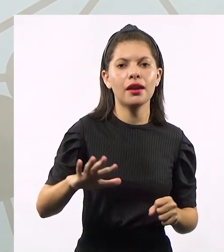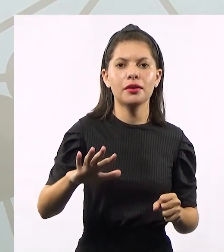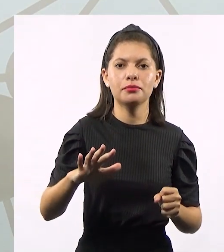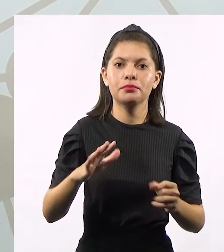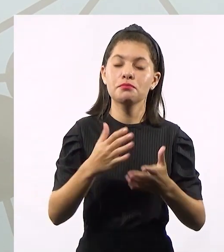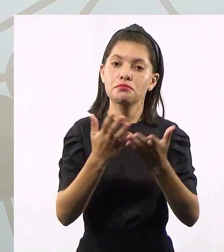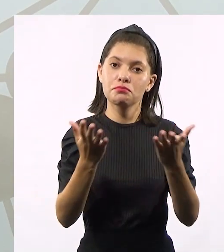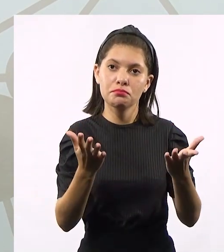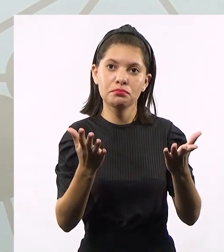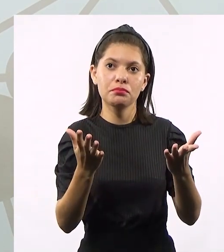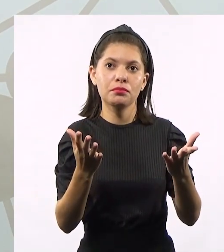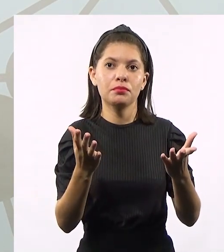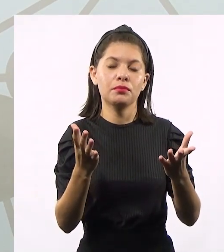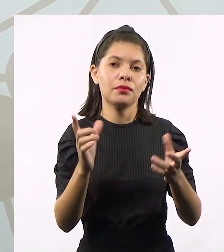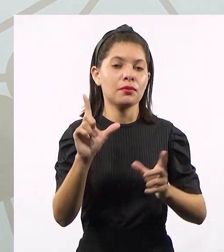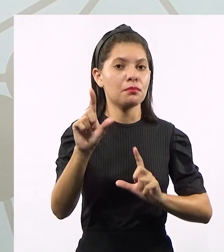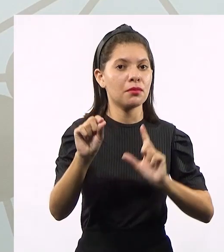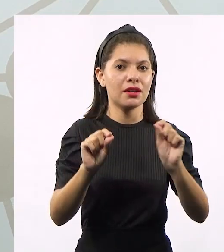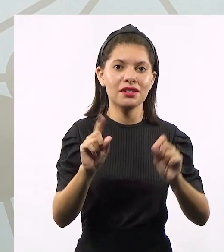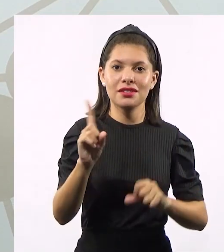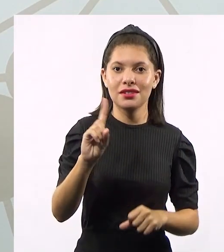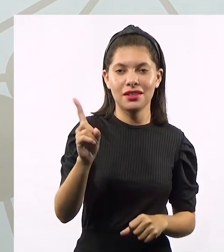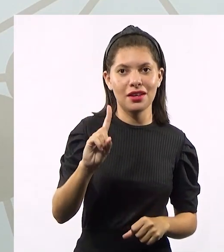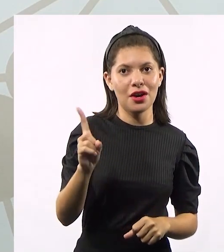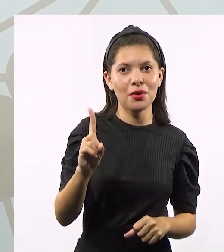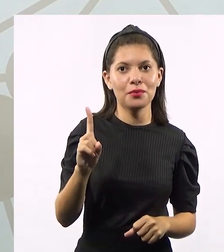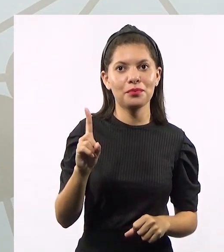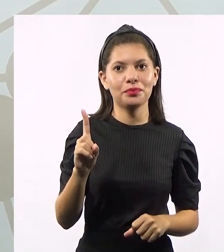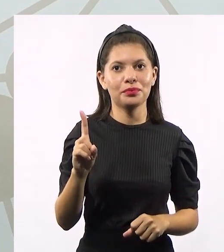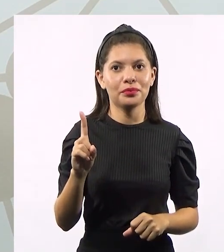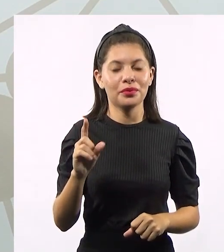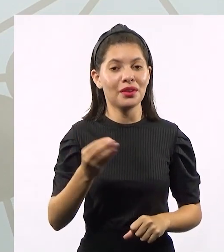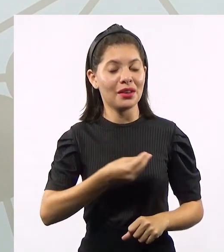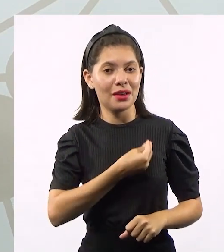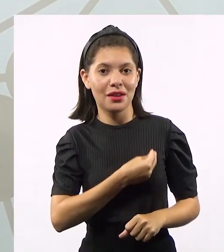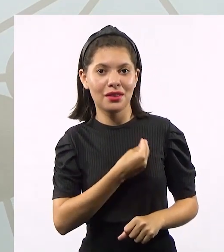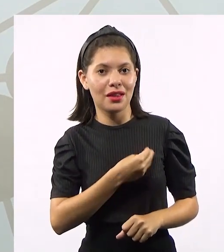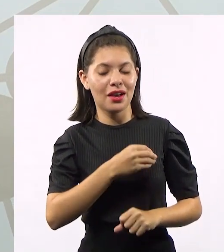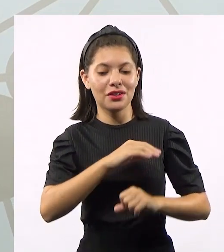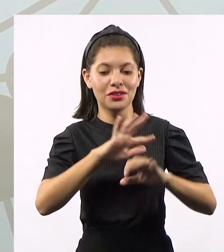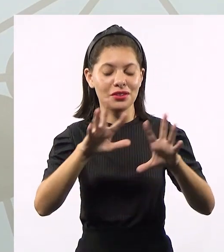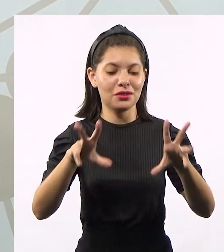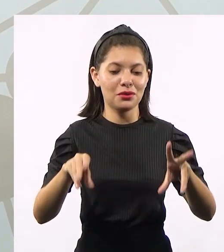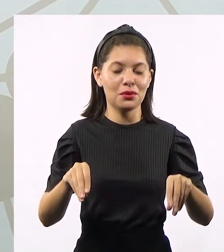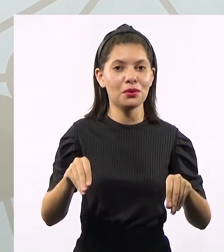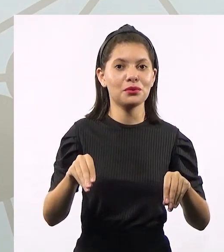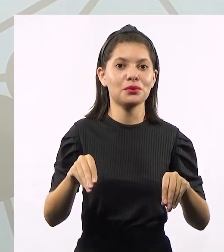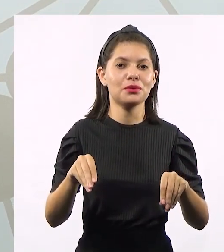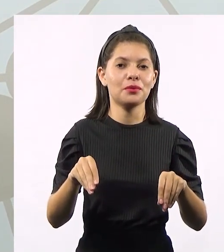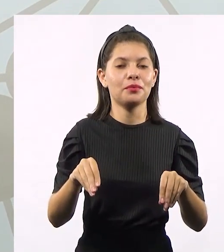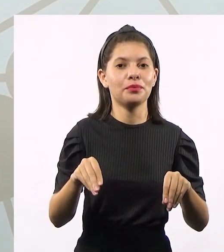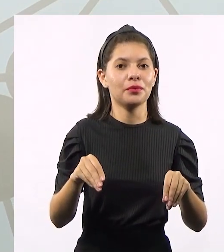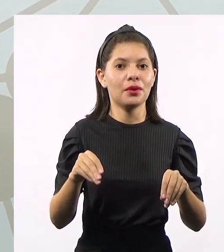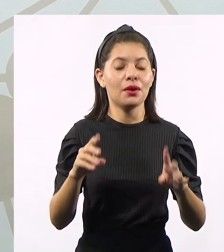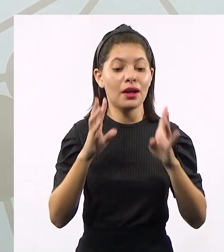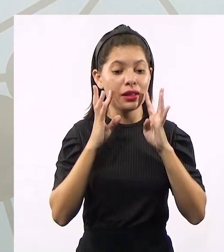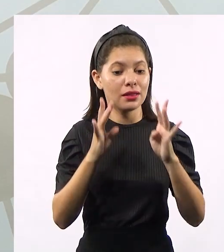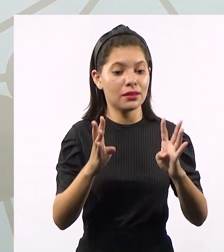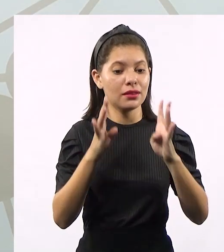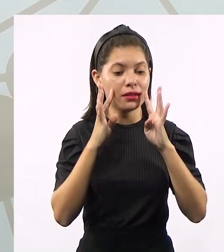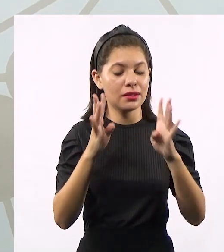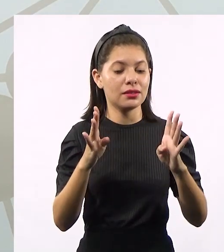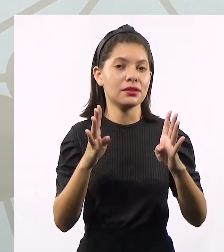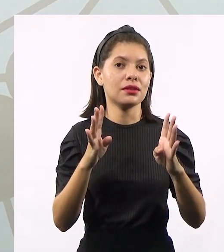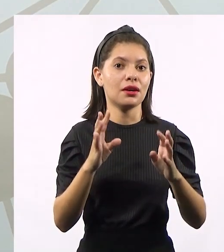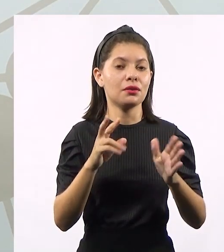de análise, tranquilo. Se você não dispõe disso, que geralmente é a realidade de todos, é melhor ter um pouco mais de atenção